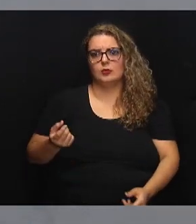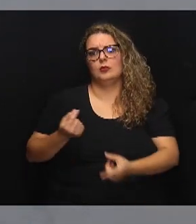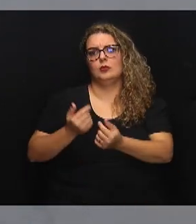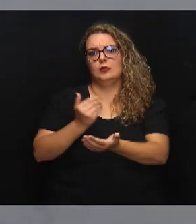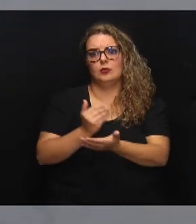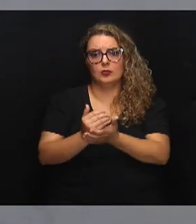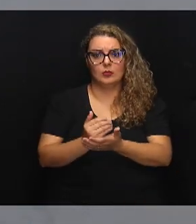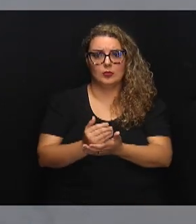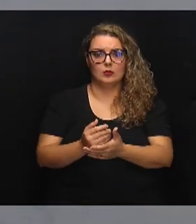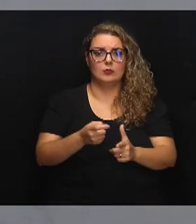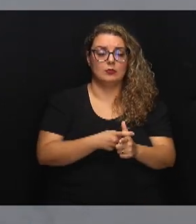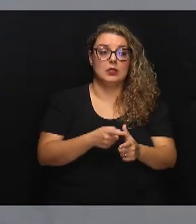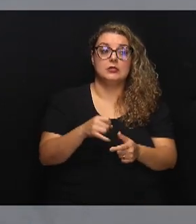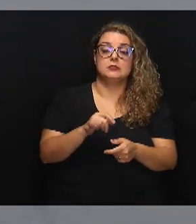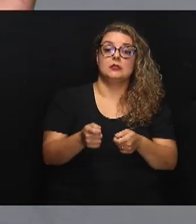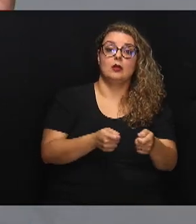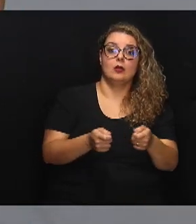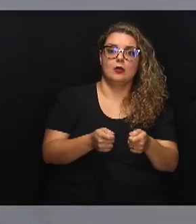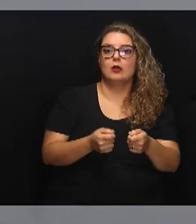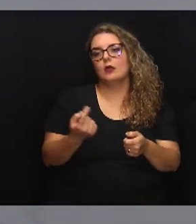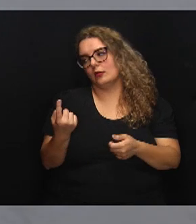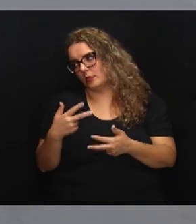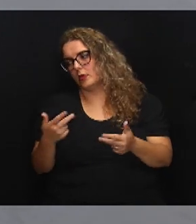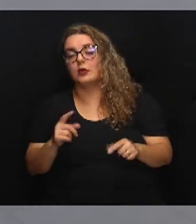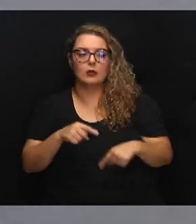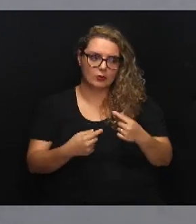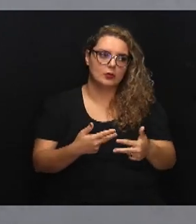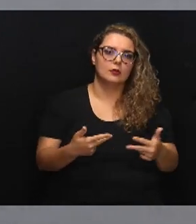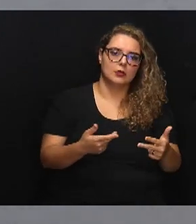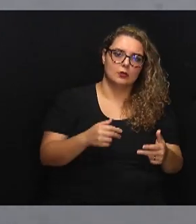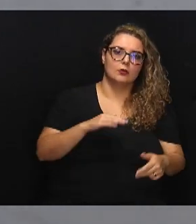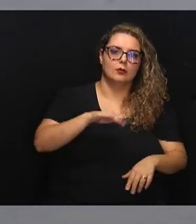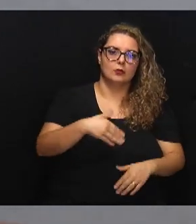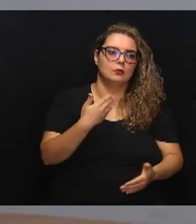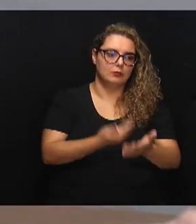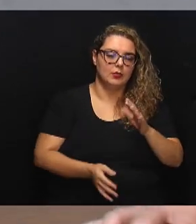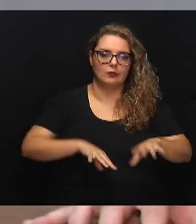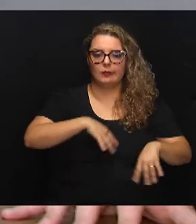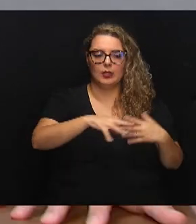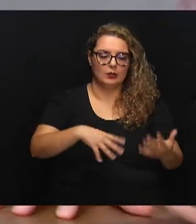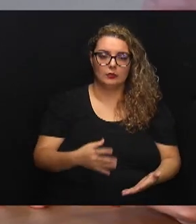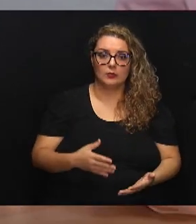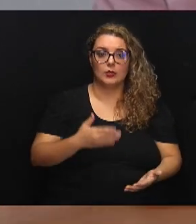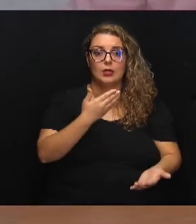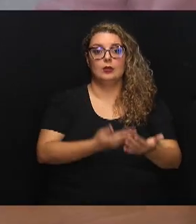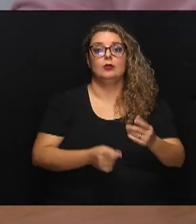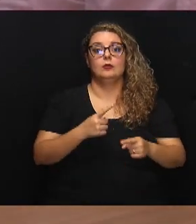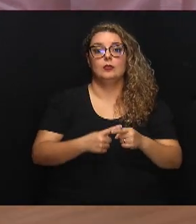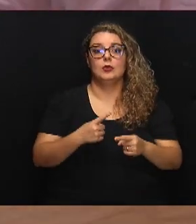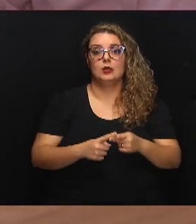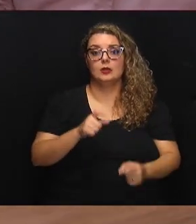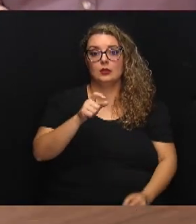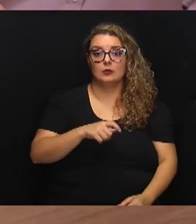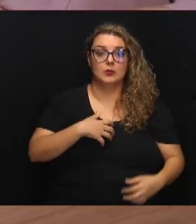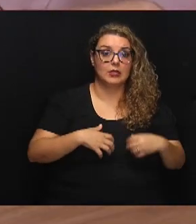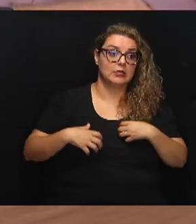ela está controlada, É uma é coisa. uma coisa, outra coisa é quando ela se descontrola. E o descontrole vem muito porque a pessoa ela se desespera